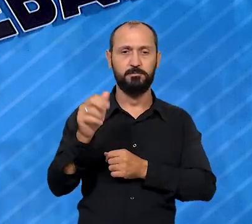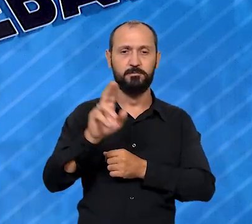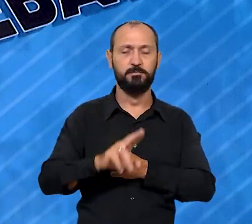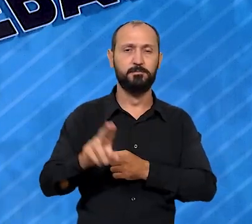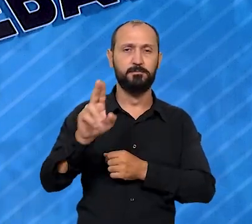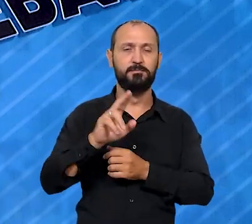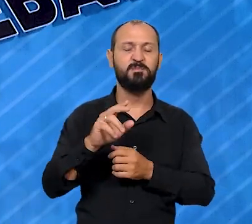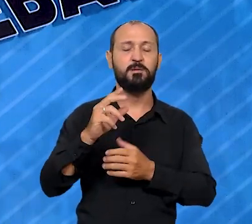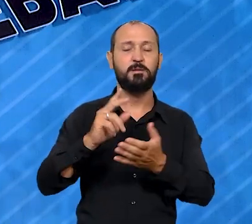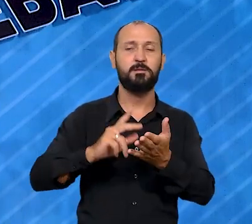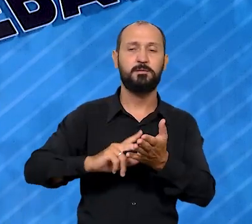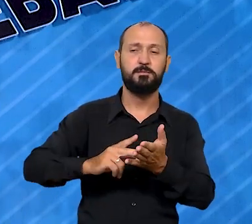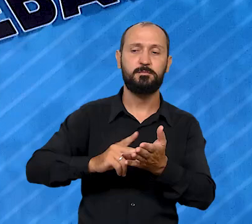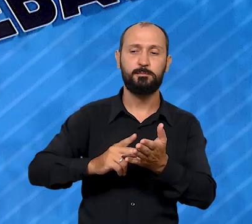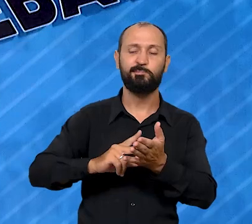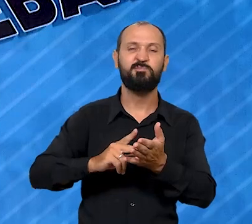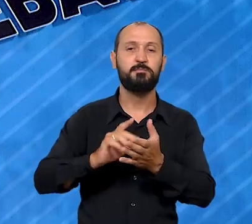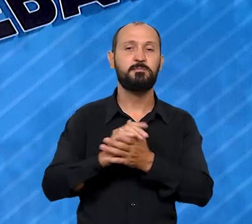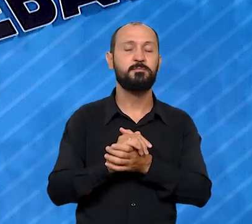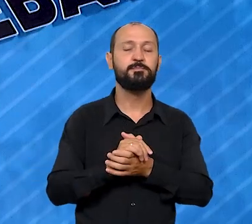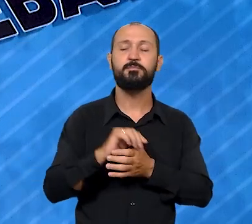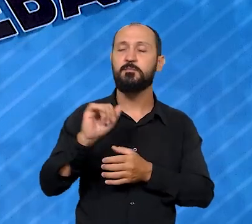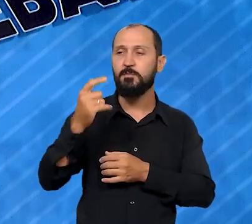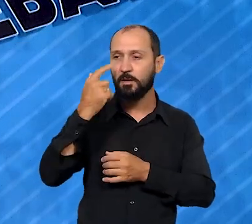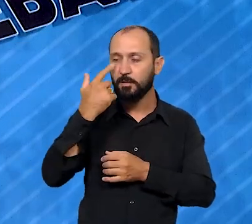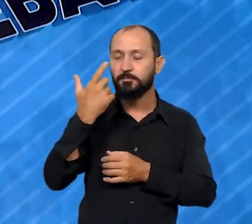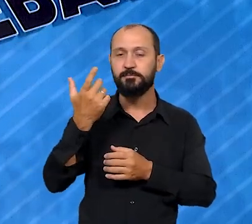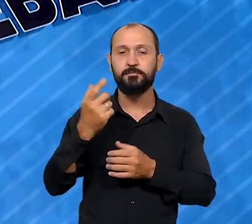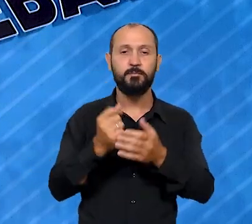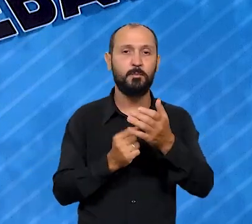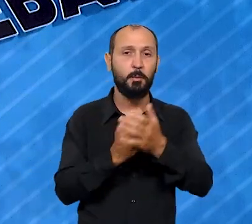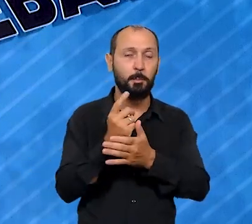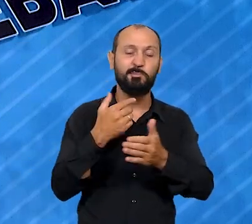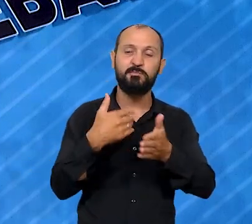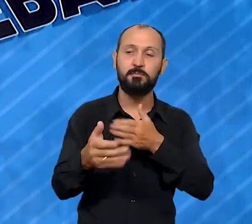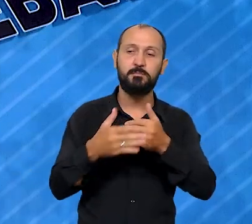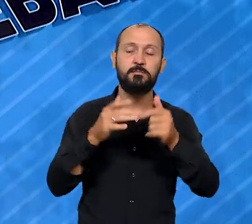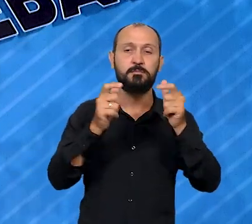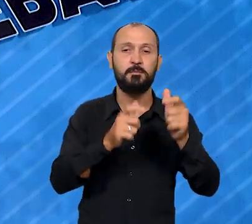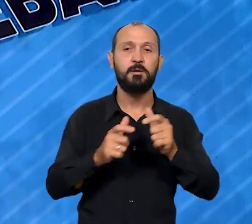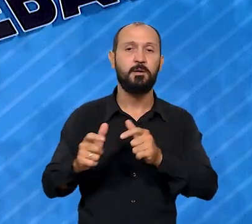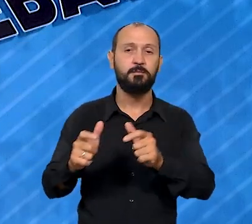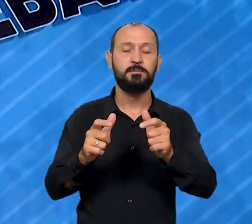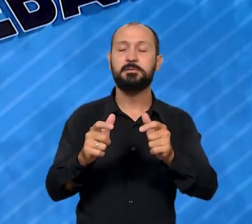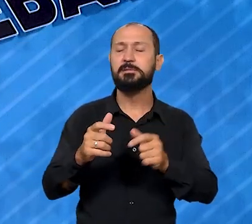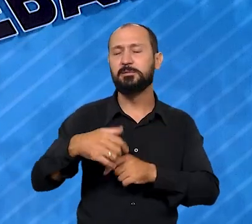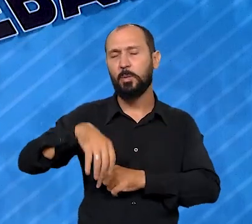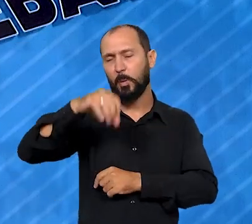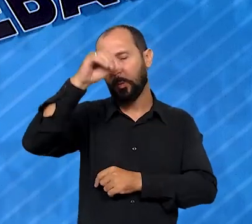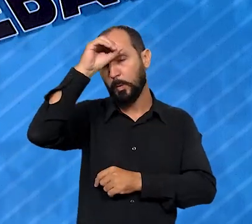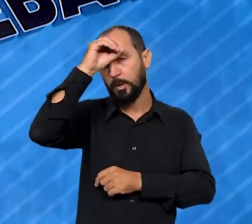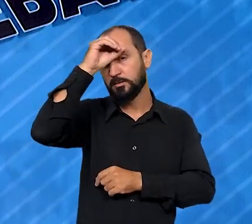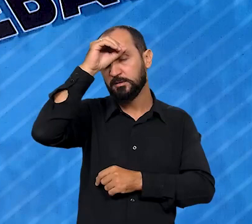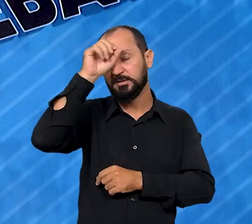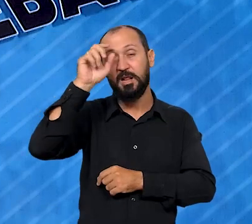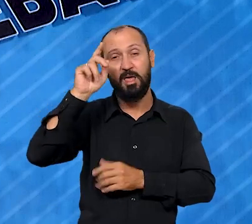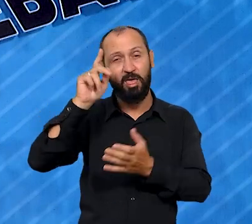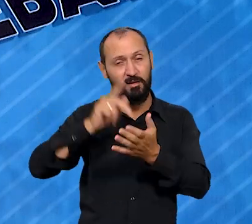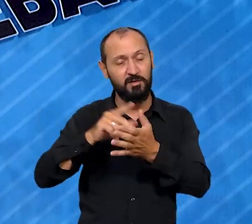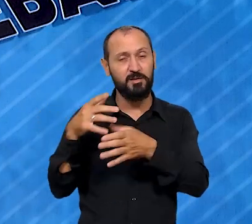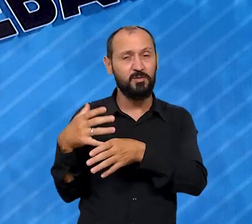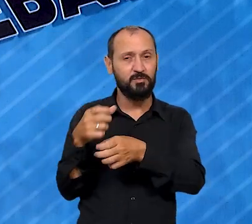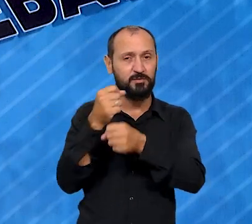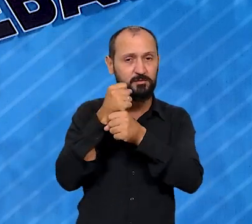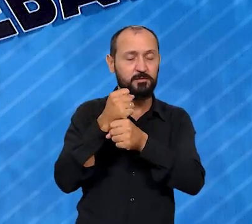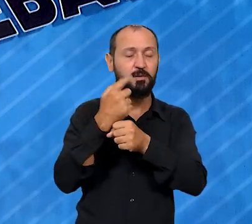ninguém utiliza, que é buscar o PROCON. Se o consumidor quiser fazer uma compra em qualquer estabelecimento e ele não sabe se